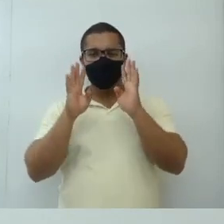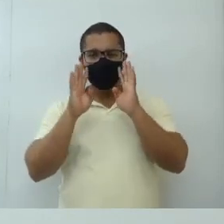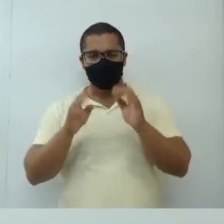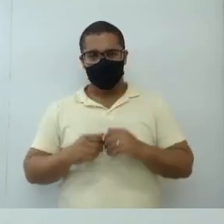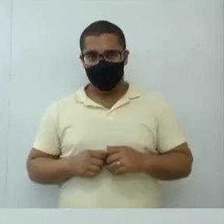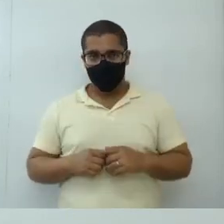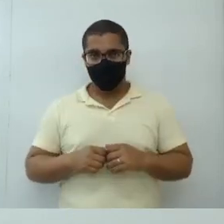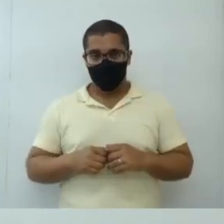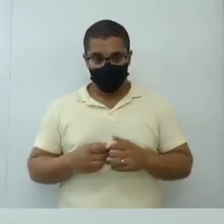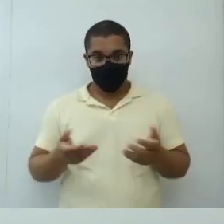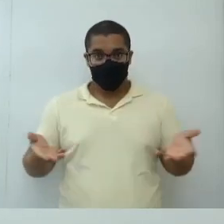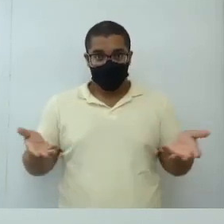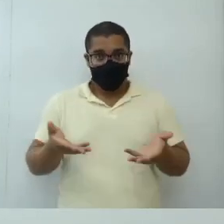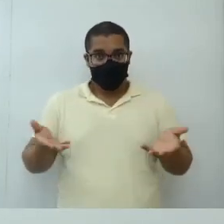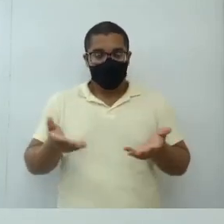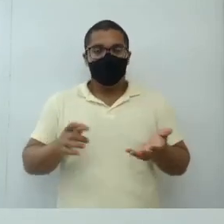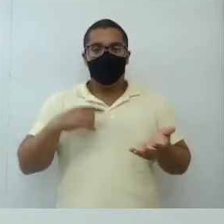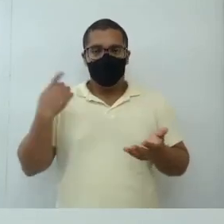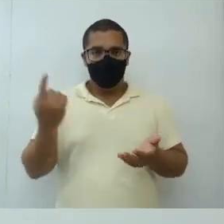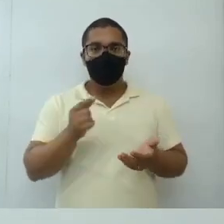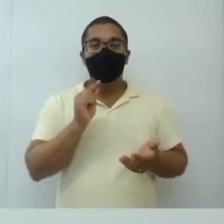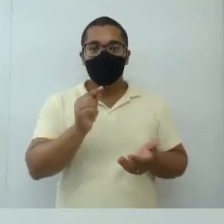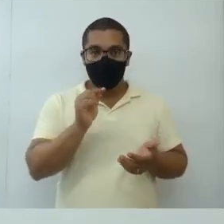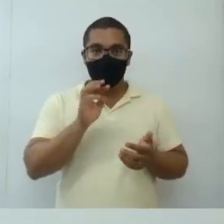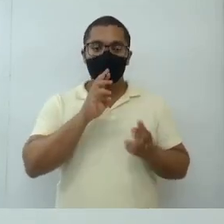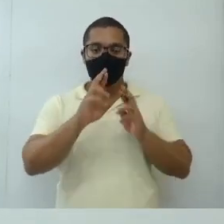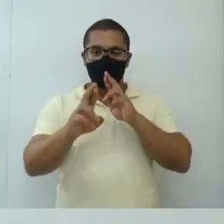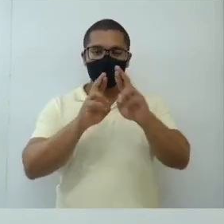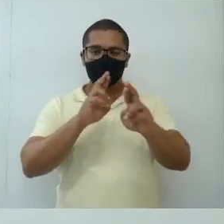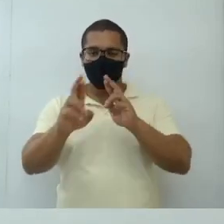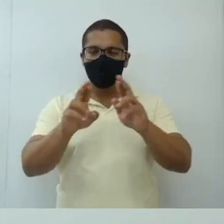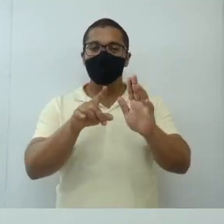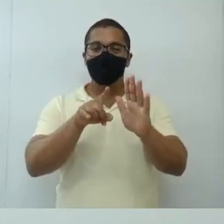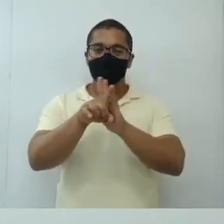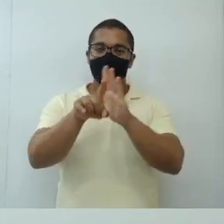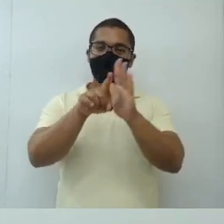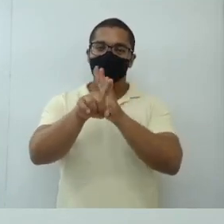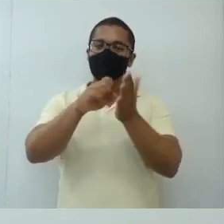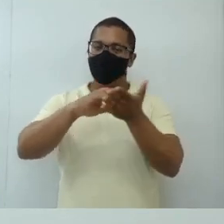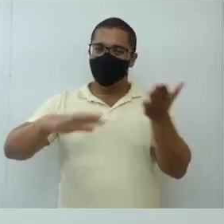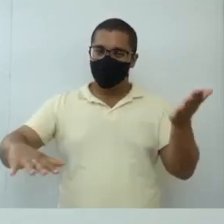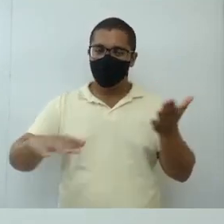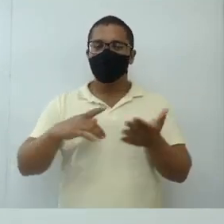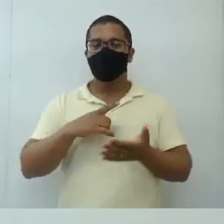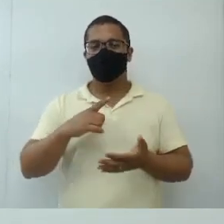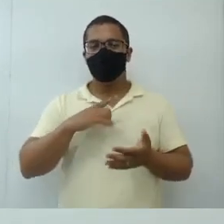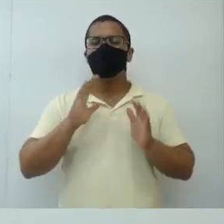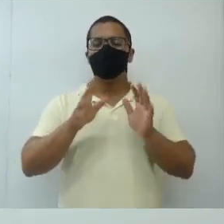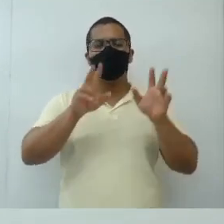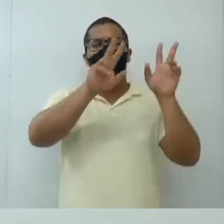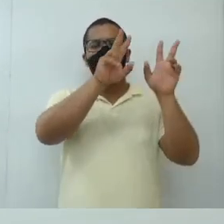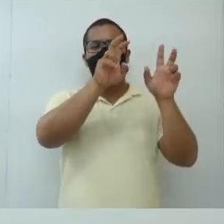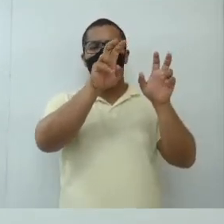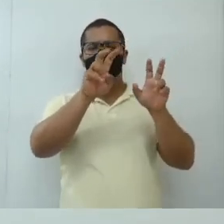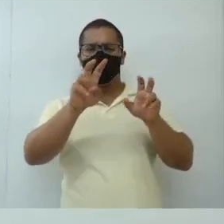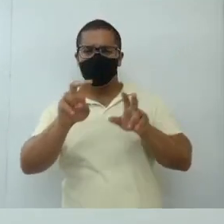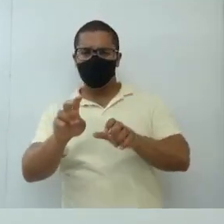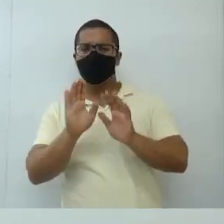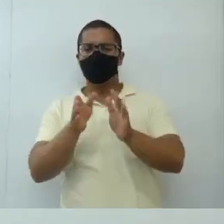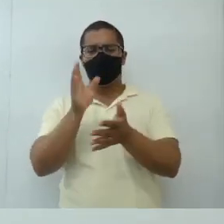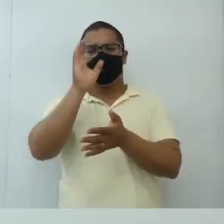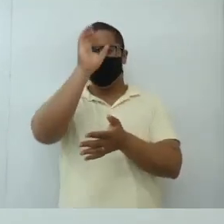tem a resolução de questões hoje nós vamos fazer uma retomada dos temas que a gente trabalhou